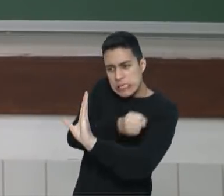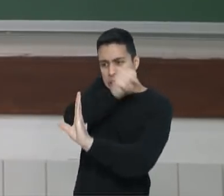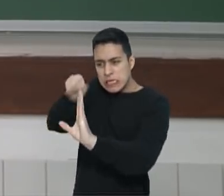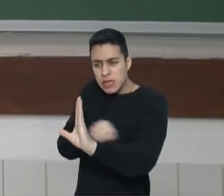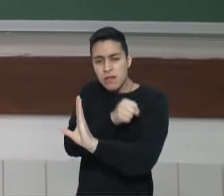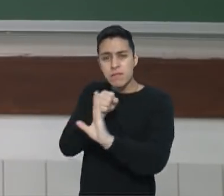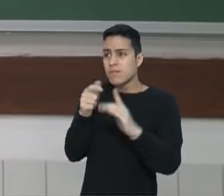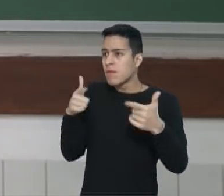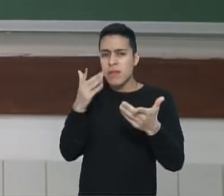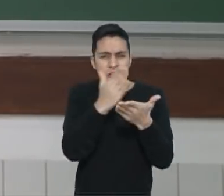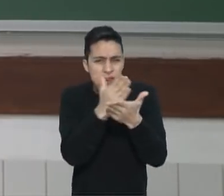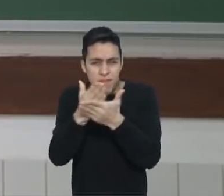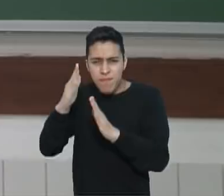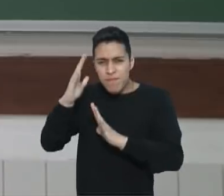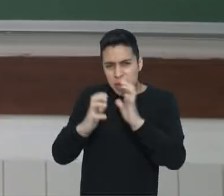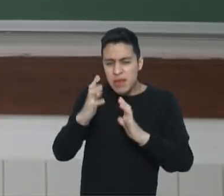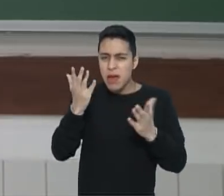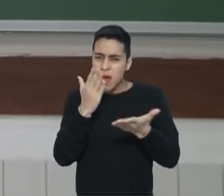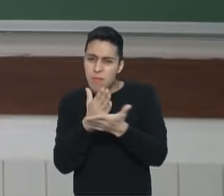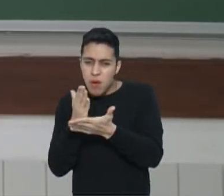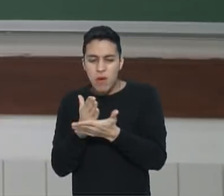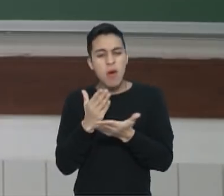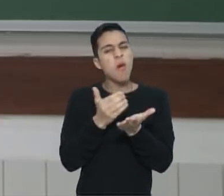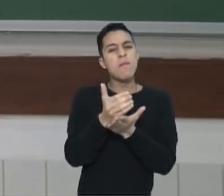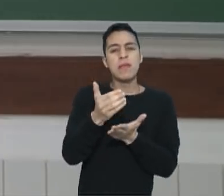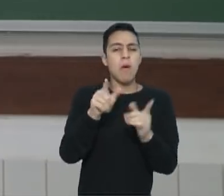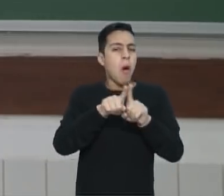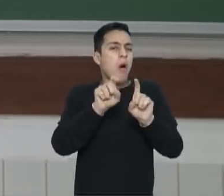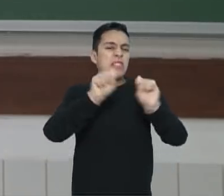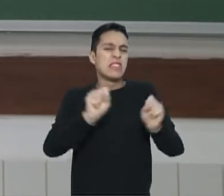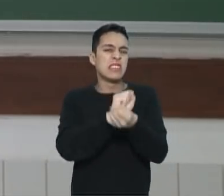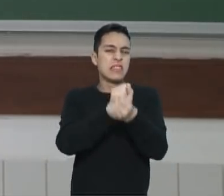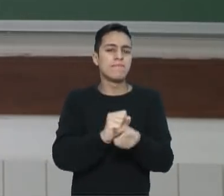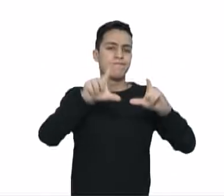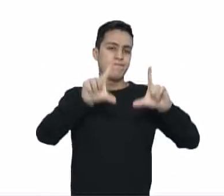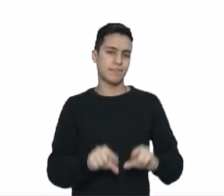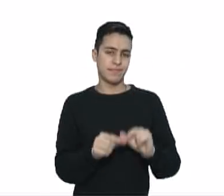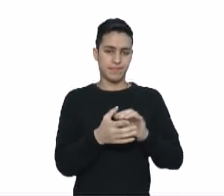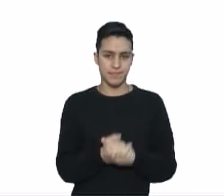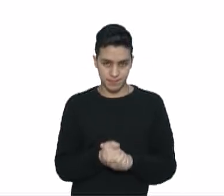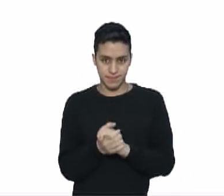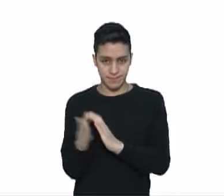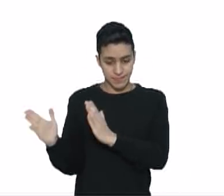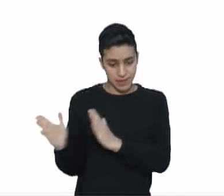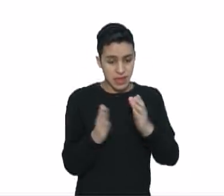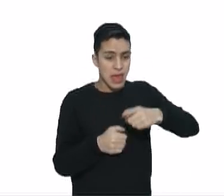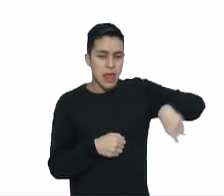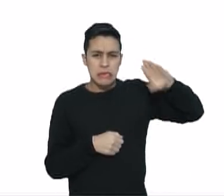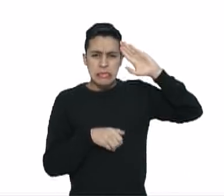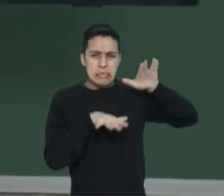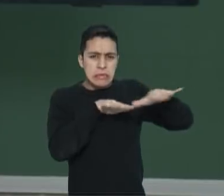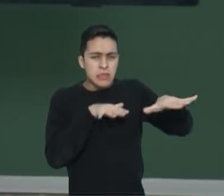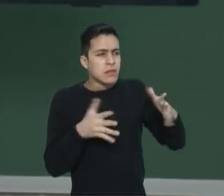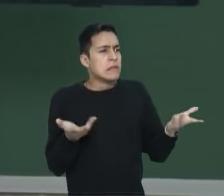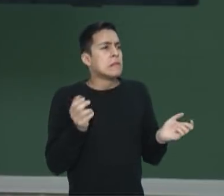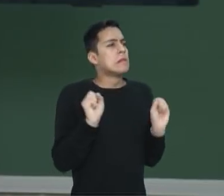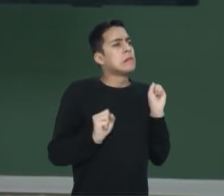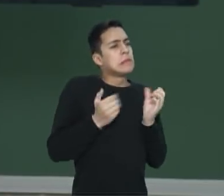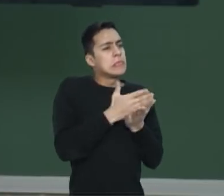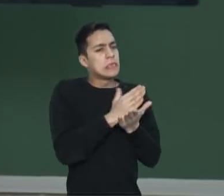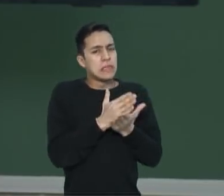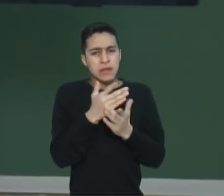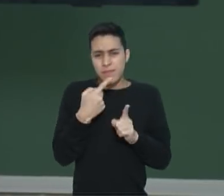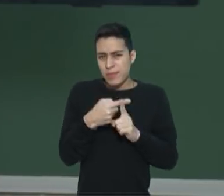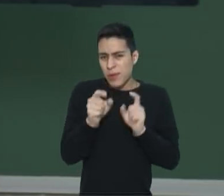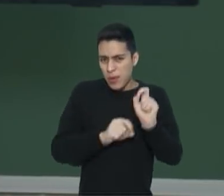ter uma crise do sistema escravista. A insatisfação do exército romano, por quê? Porque os soldos, que é o